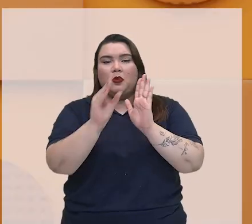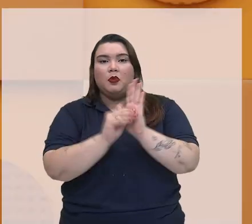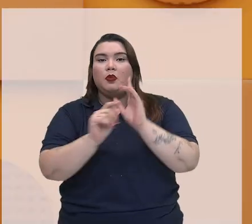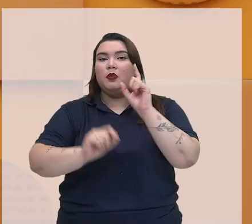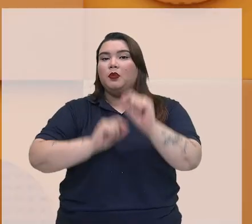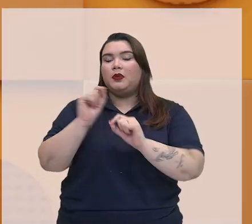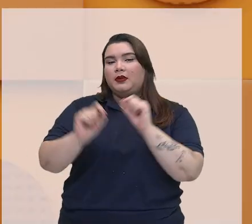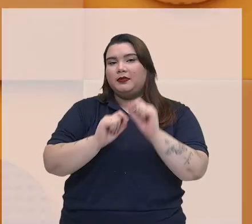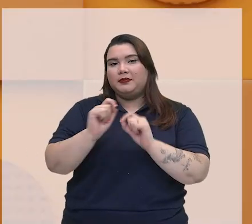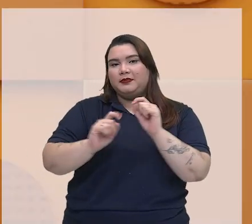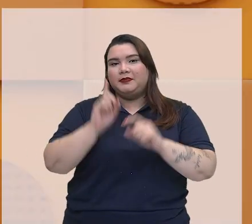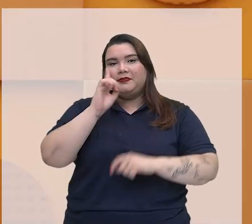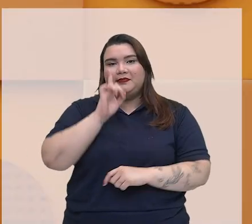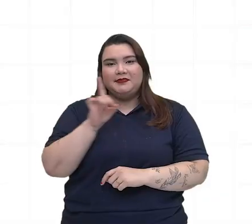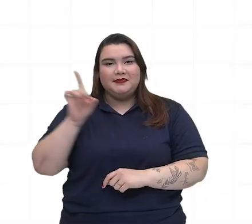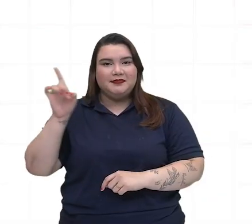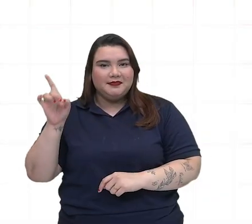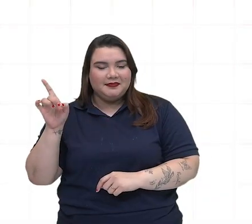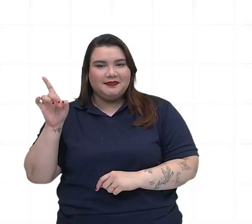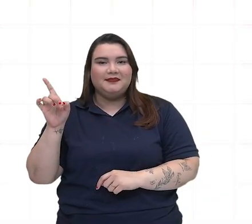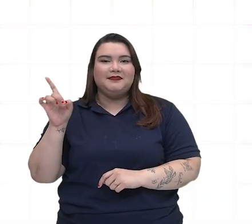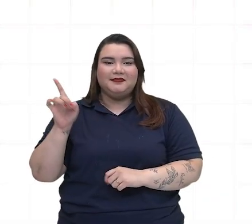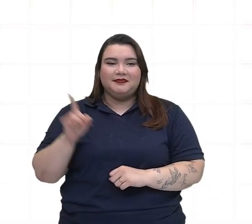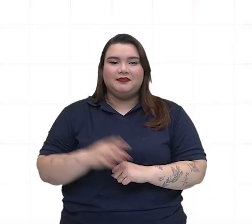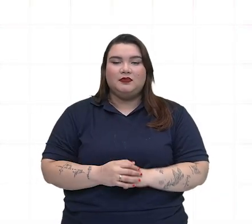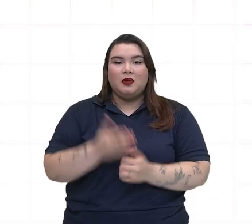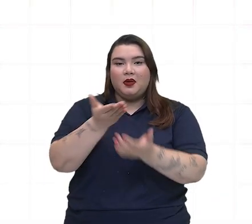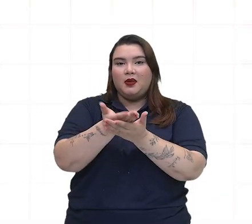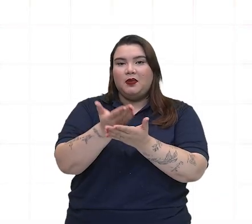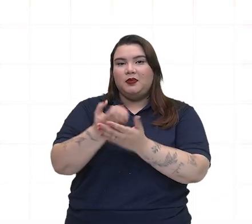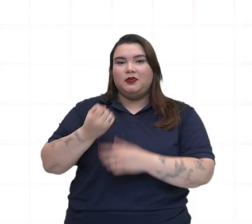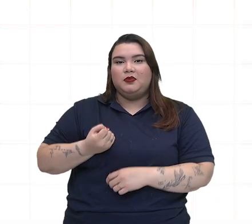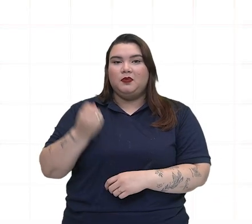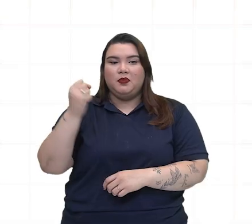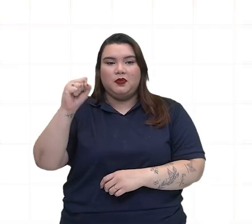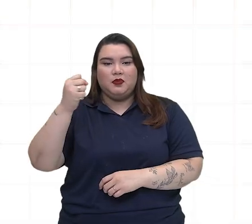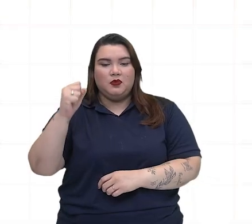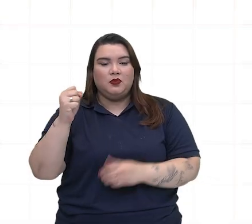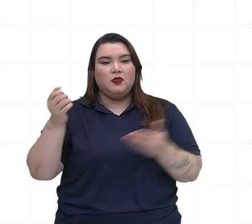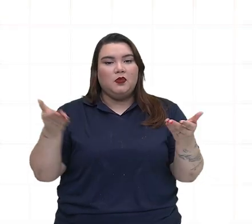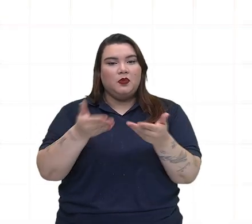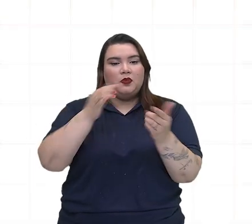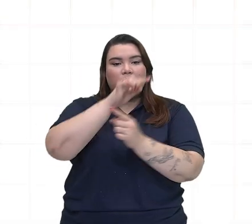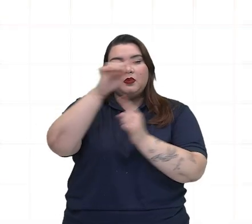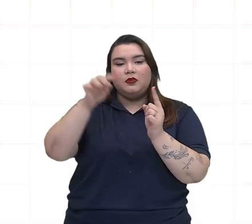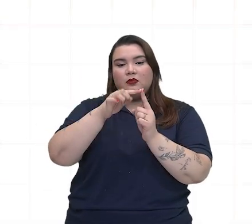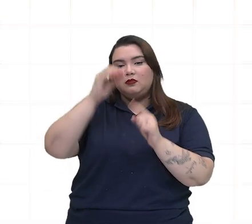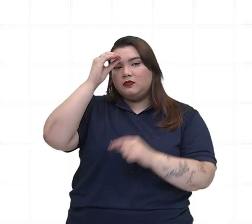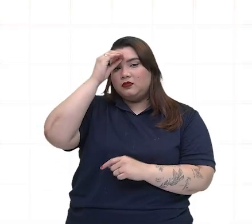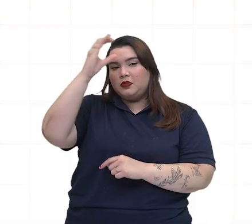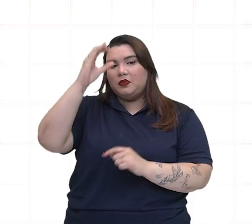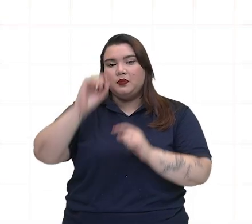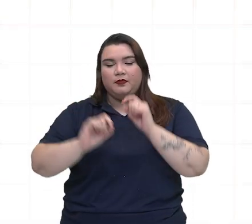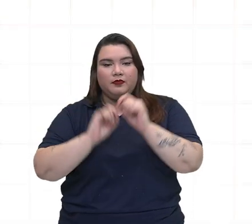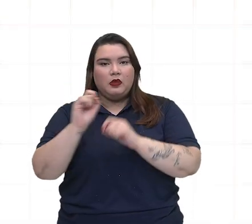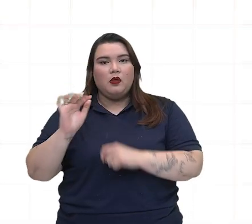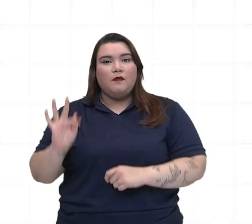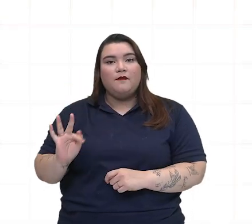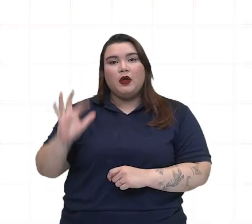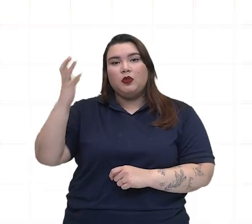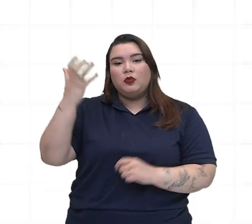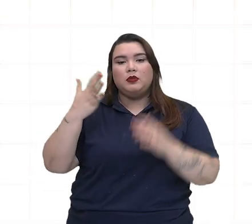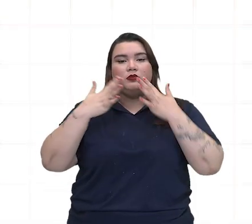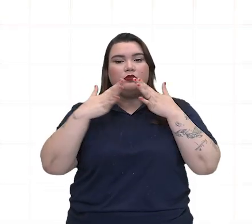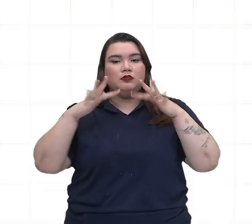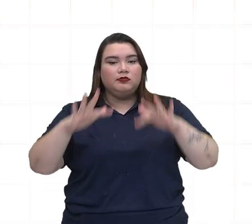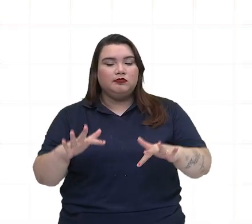número e objeto de conhecimento desta aula. Esta é a aula de número 8 e tem como objeto de conhecimento